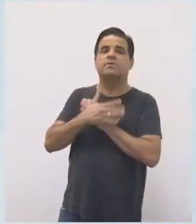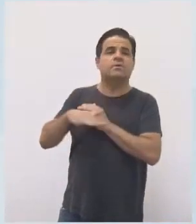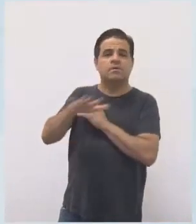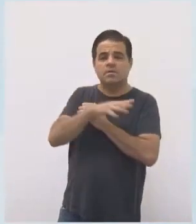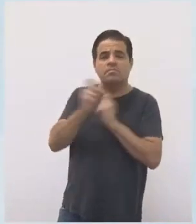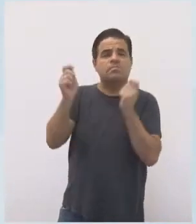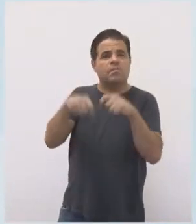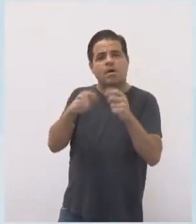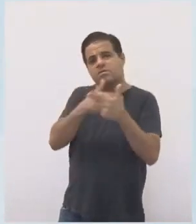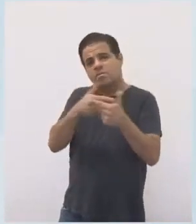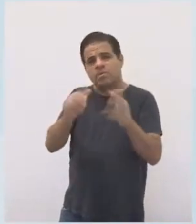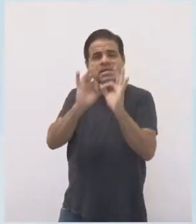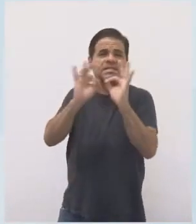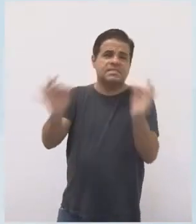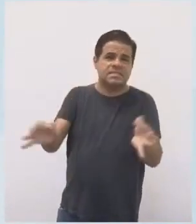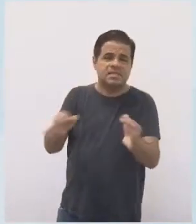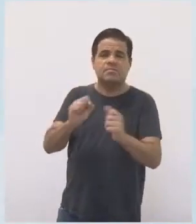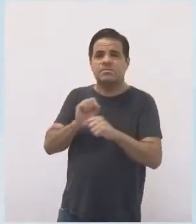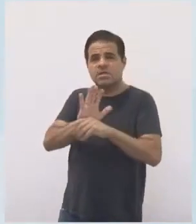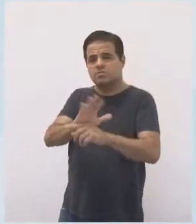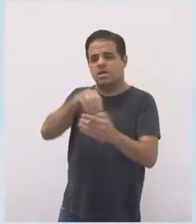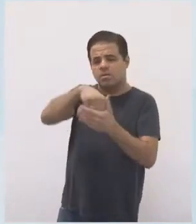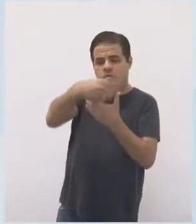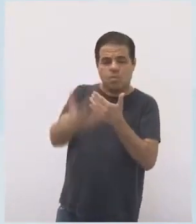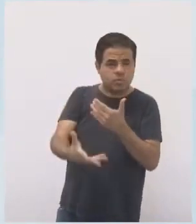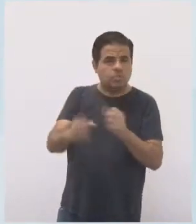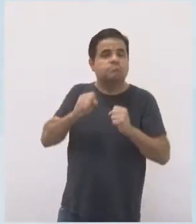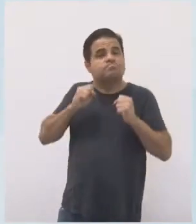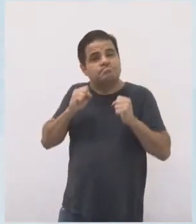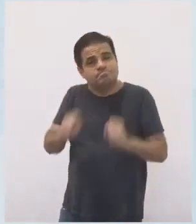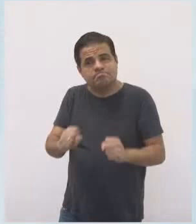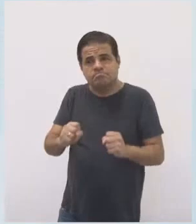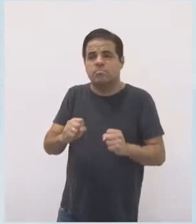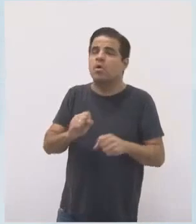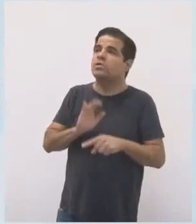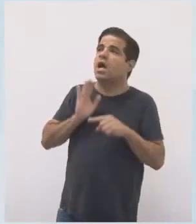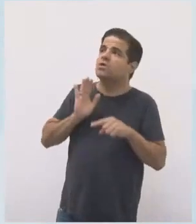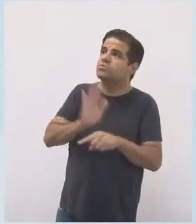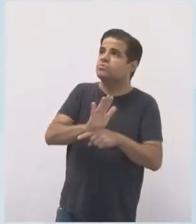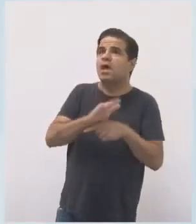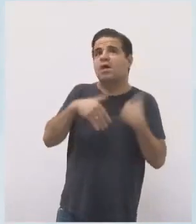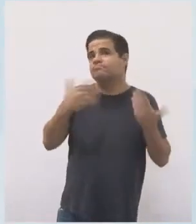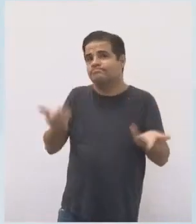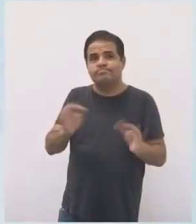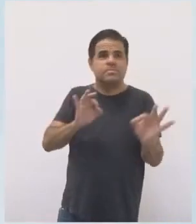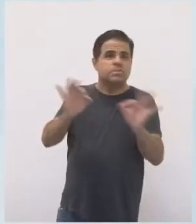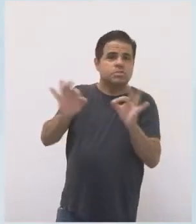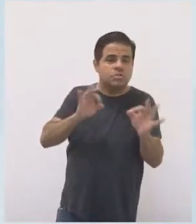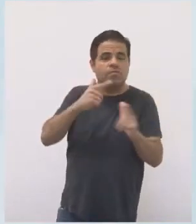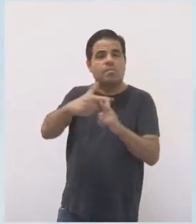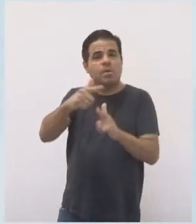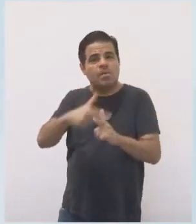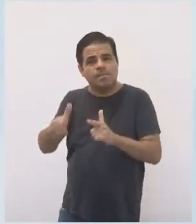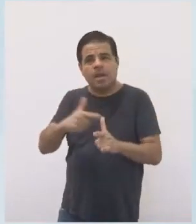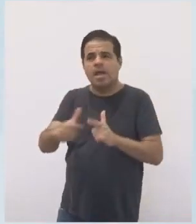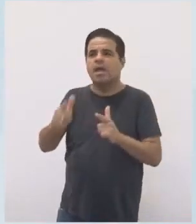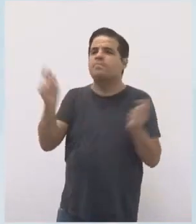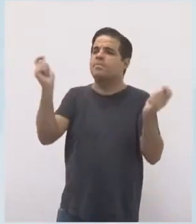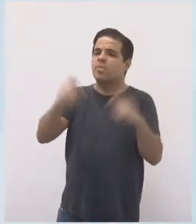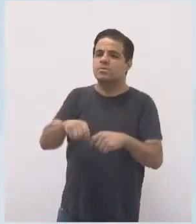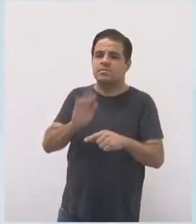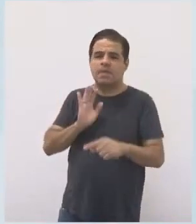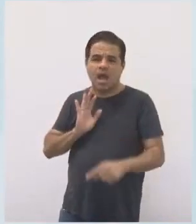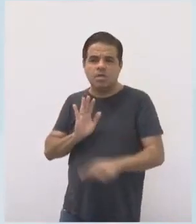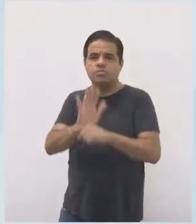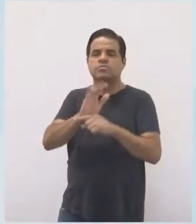muito simples, pode ser ajudar com conteúdo, pode ser ajudar para resolver um problema, pode ser